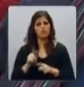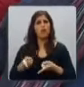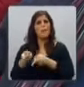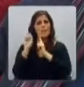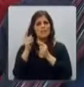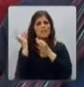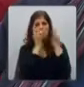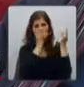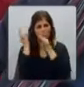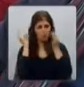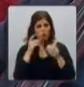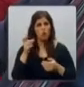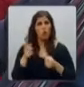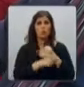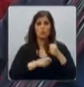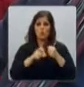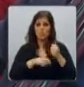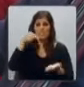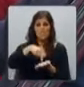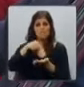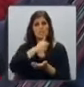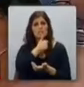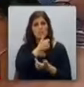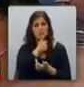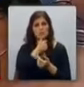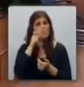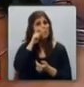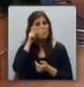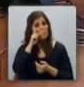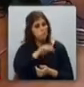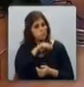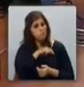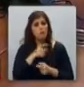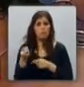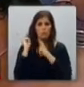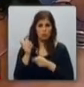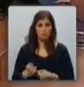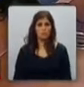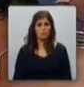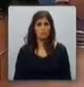Os comunistas exigem medidas que salvaguardem os rendimentos dos pescadores.